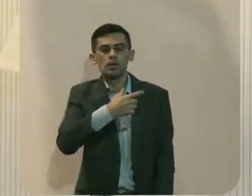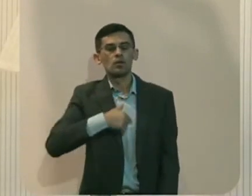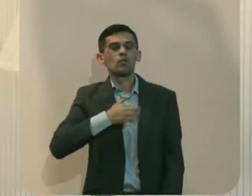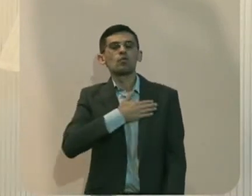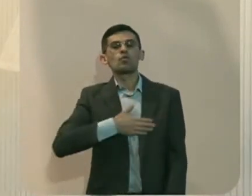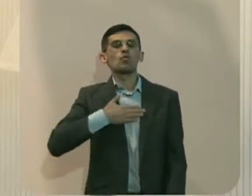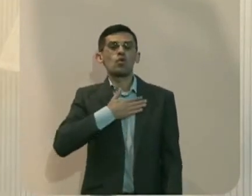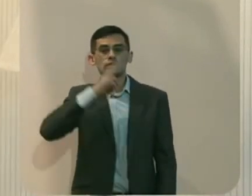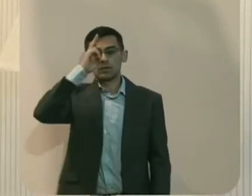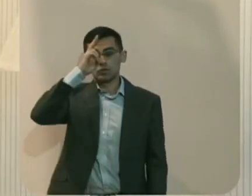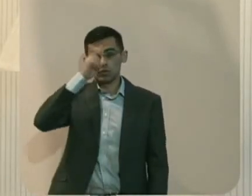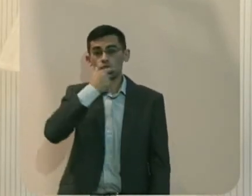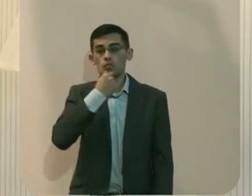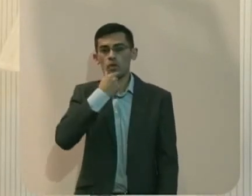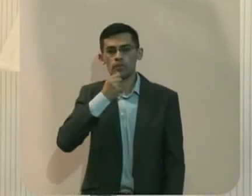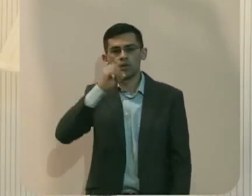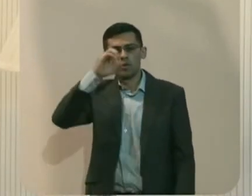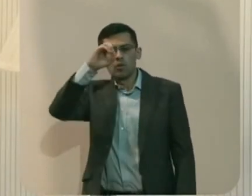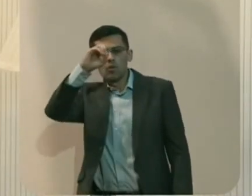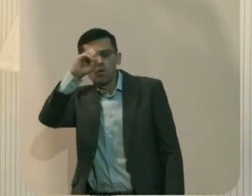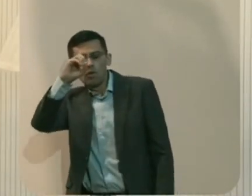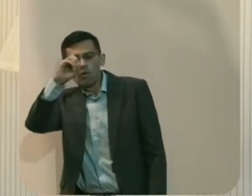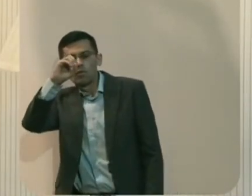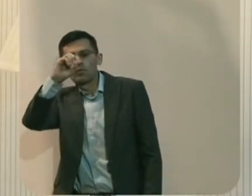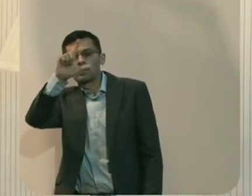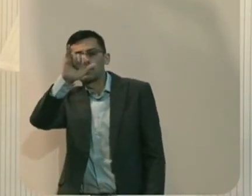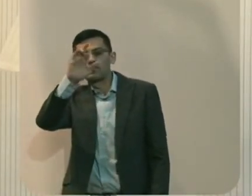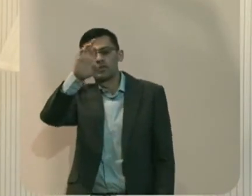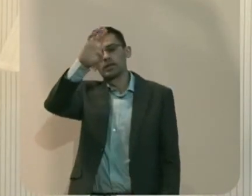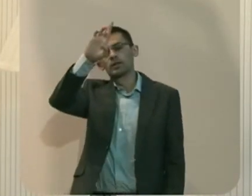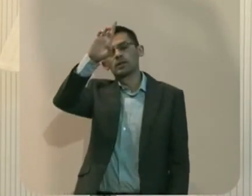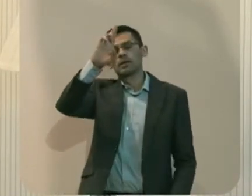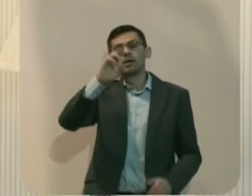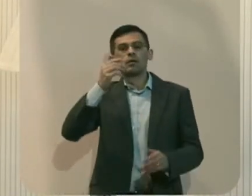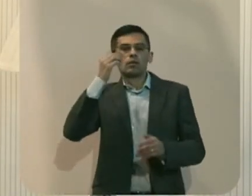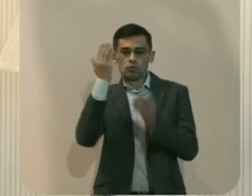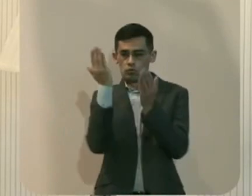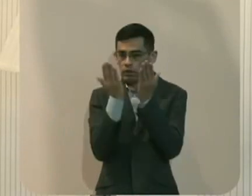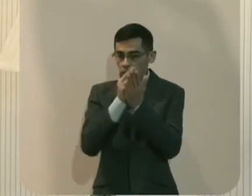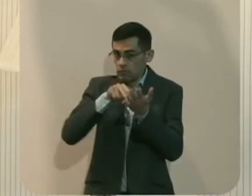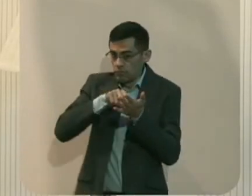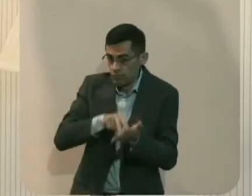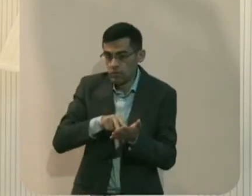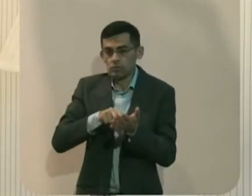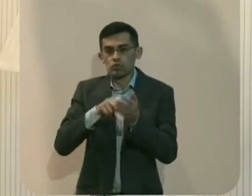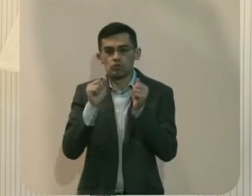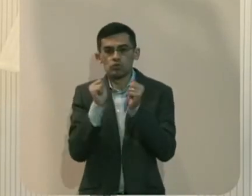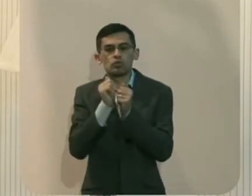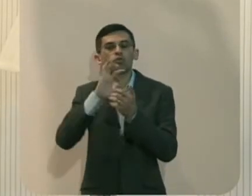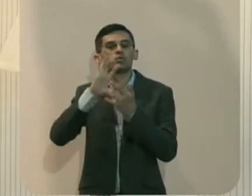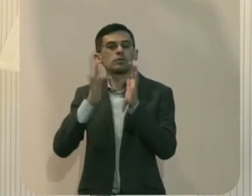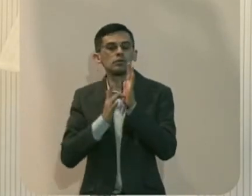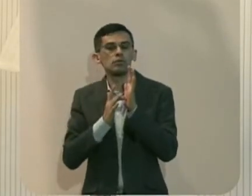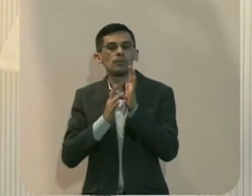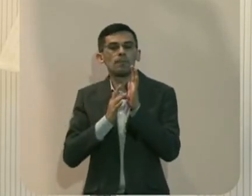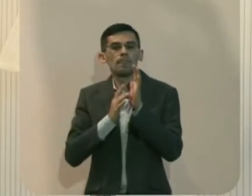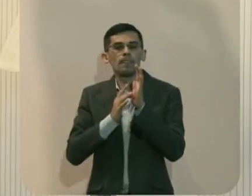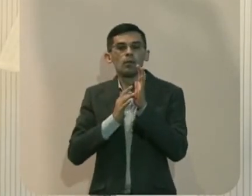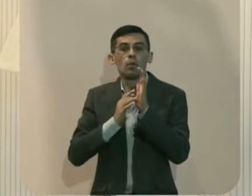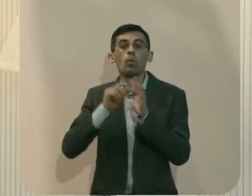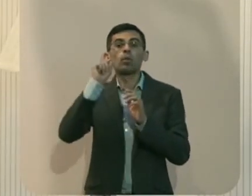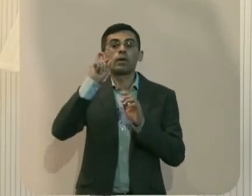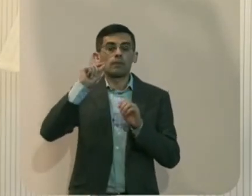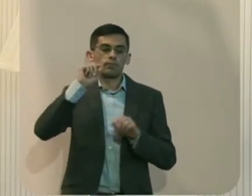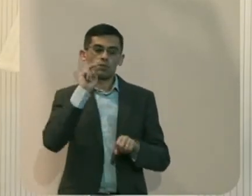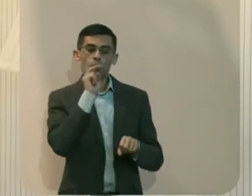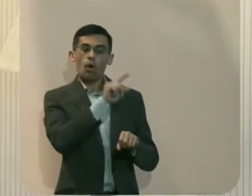Cromwell. Oliver Cromwell foi um crente no Senhor Jesus que foi chamado de protetor